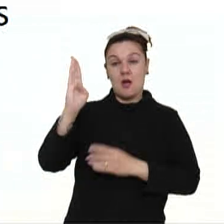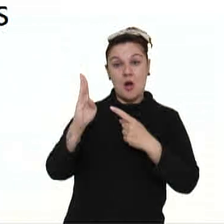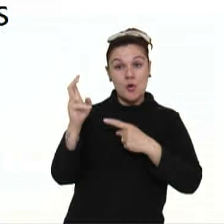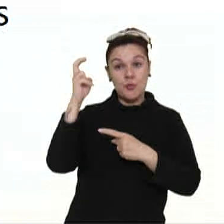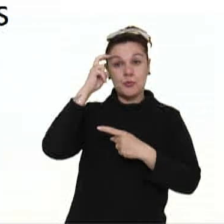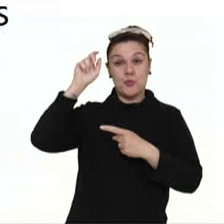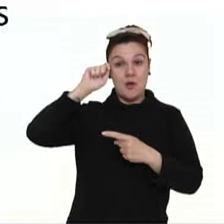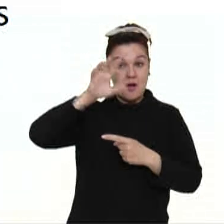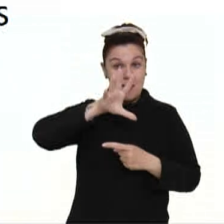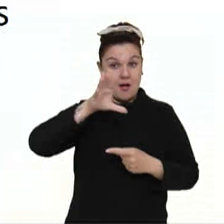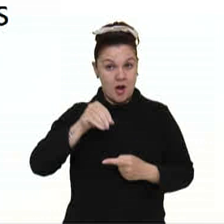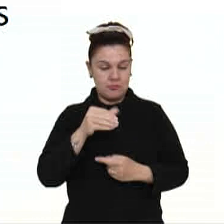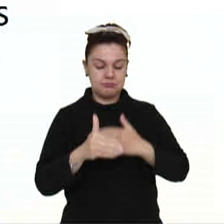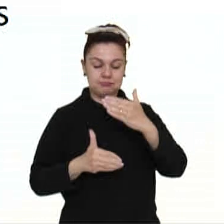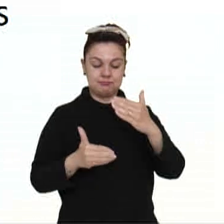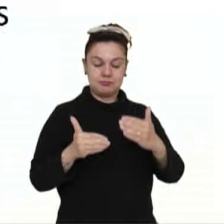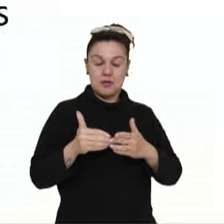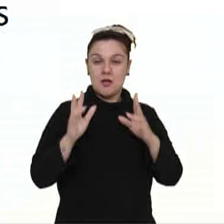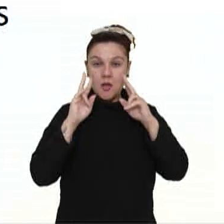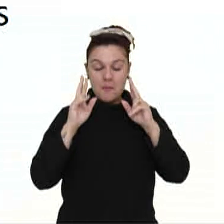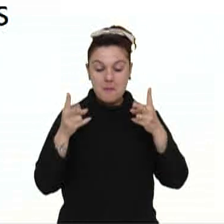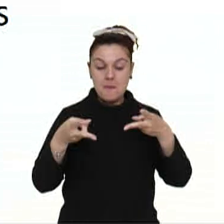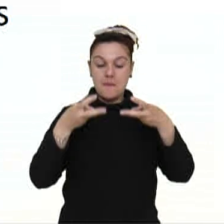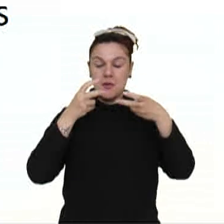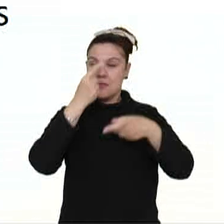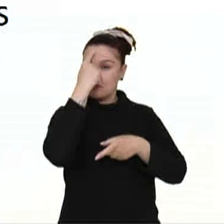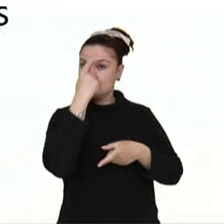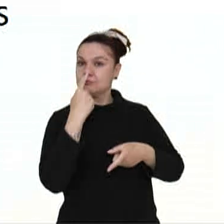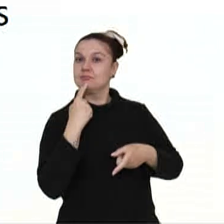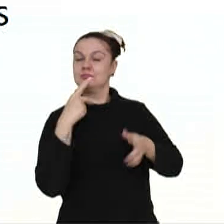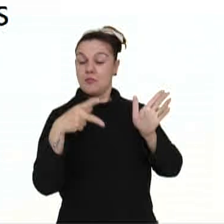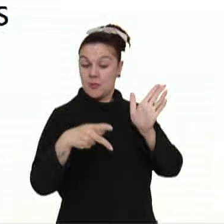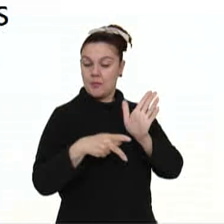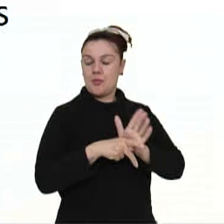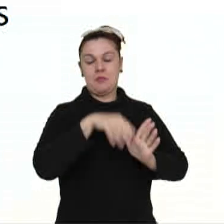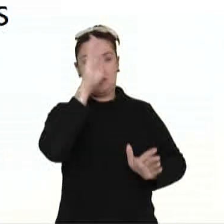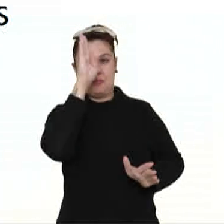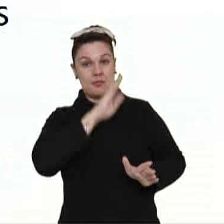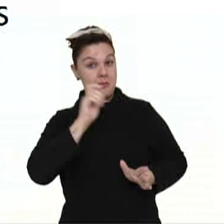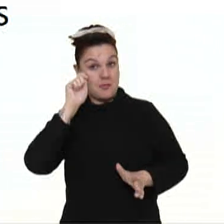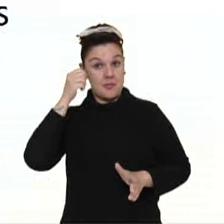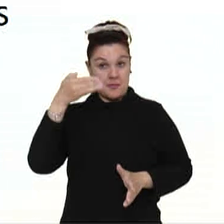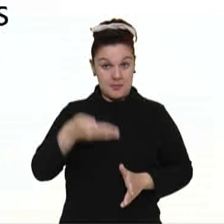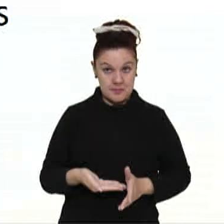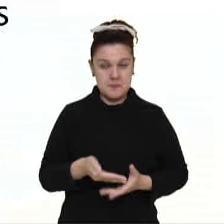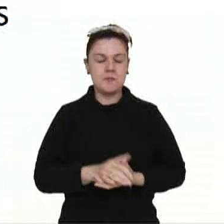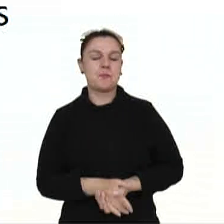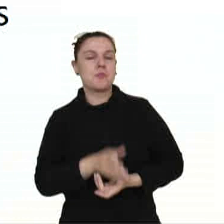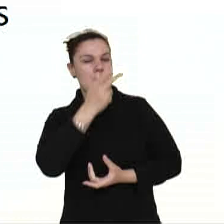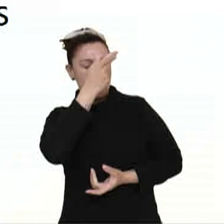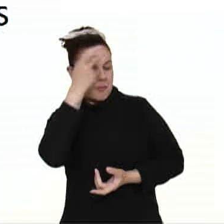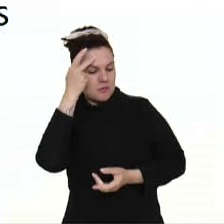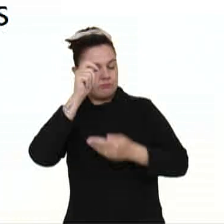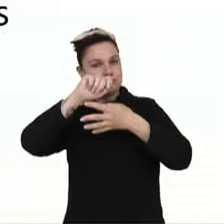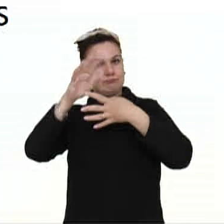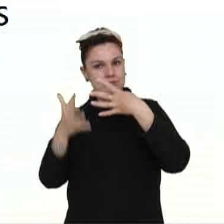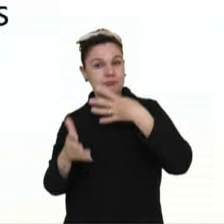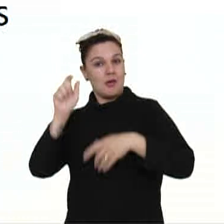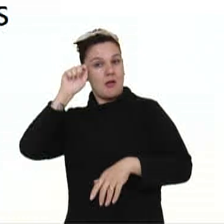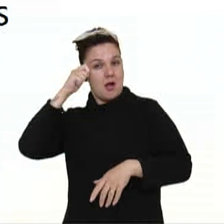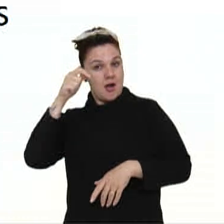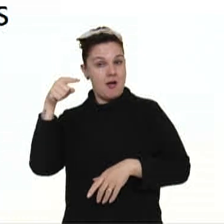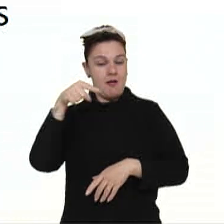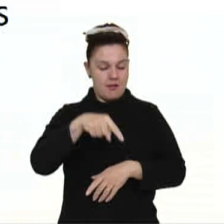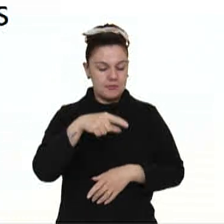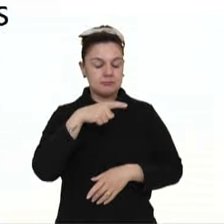na formação e delineamento da identidade cultural afro-brasileira. Os africanos possuíam grande diversidade